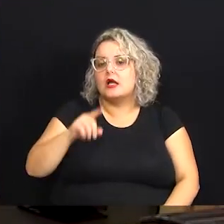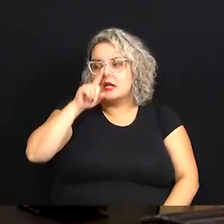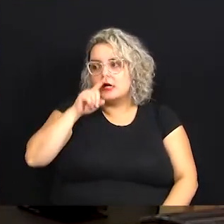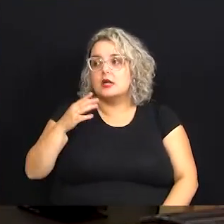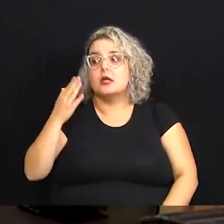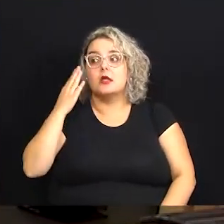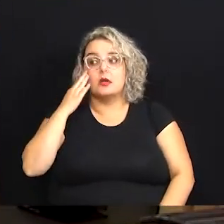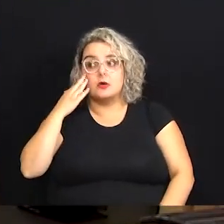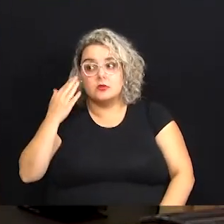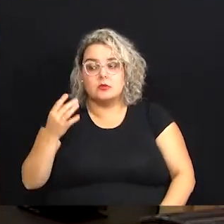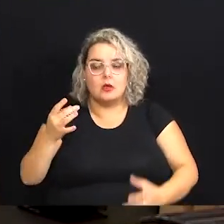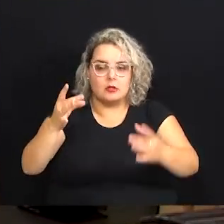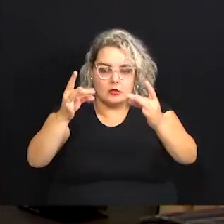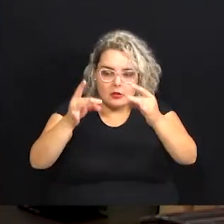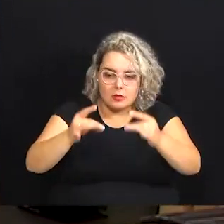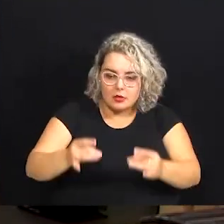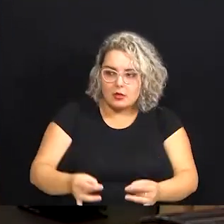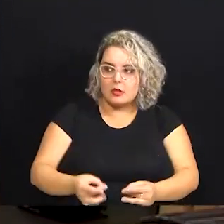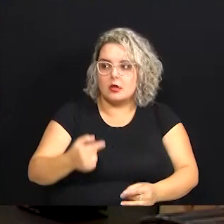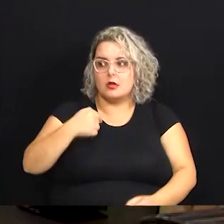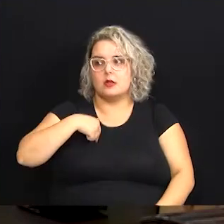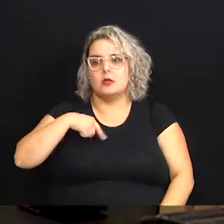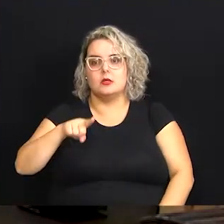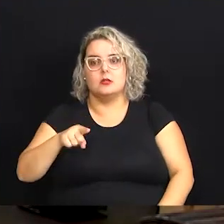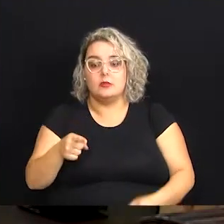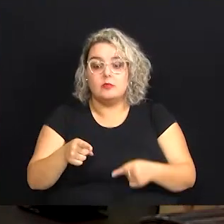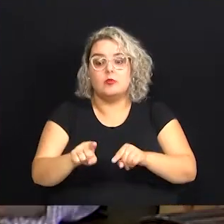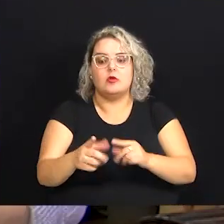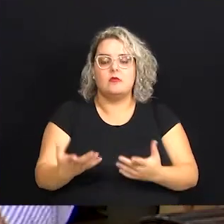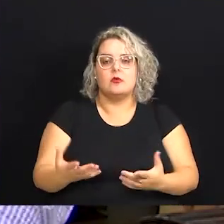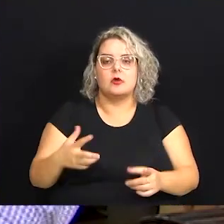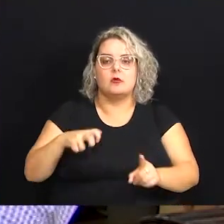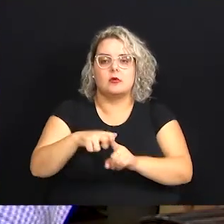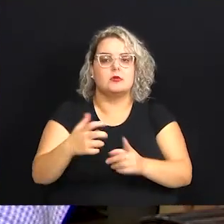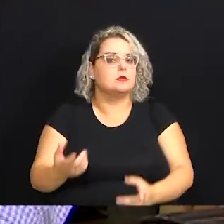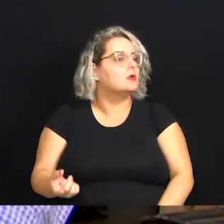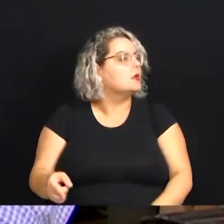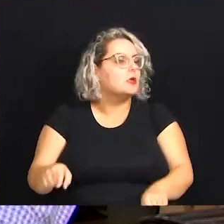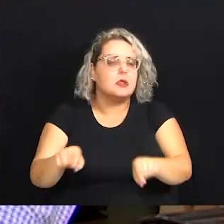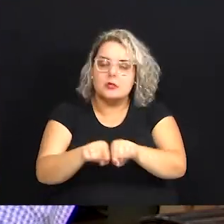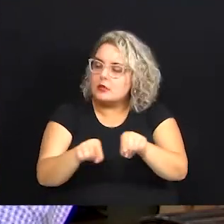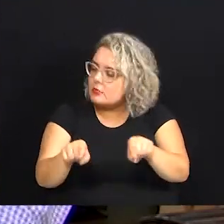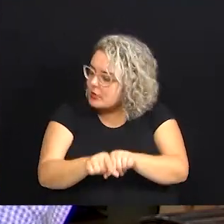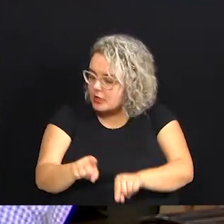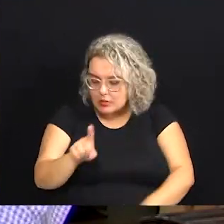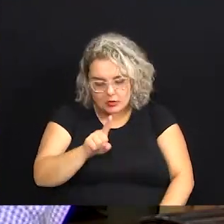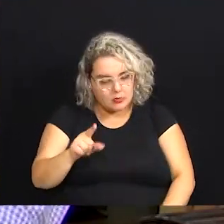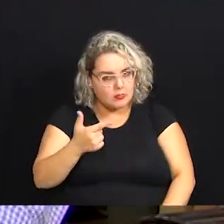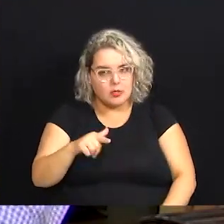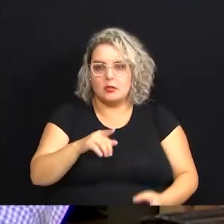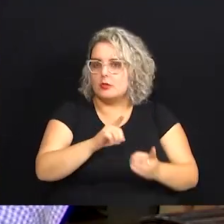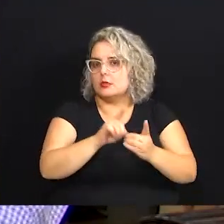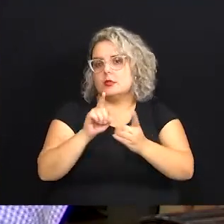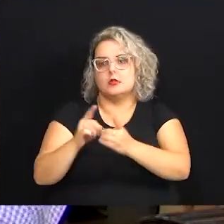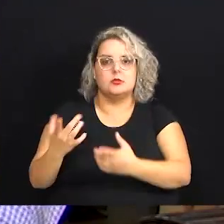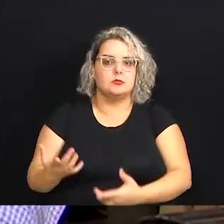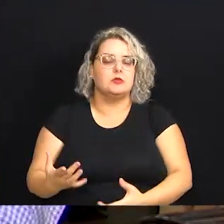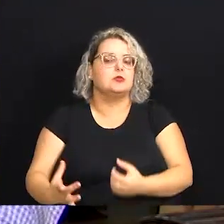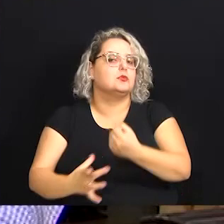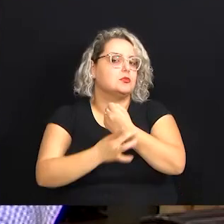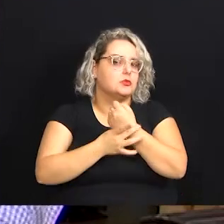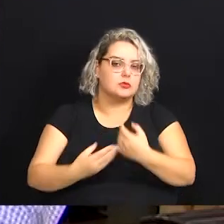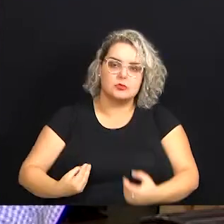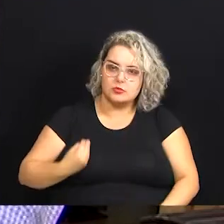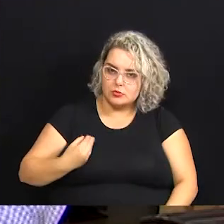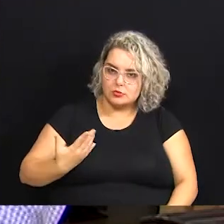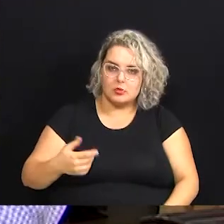quais são as condições, e aí eu vou provocar um acidente. Isso também não vai ter cobertura.